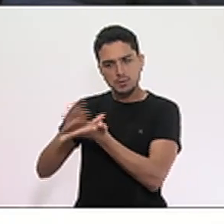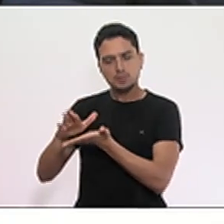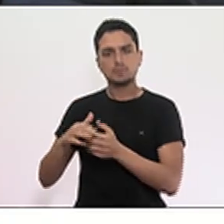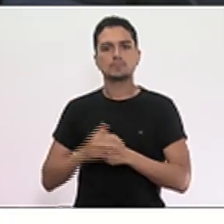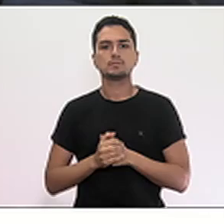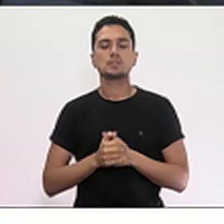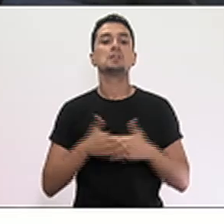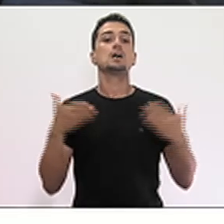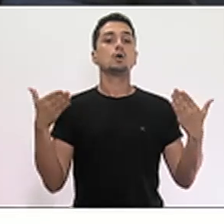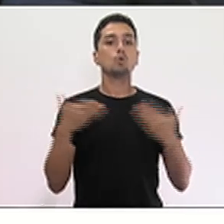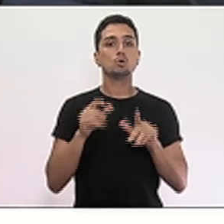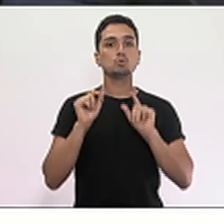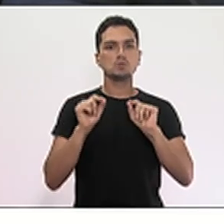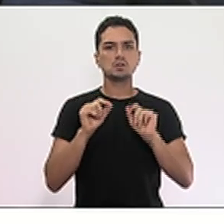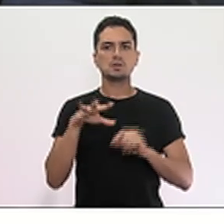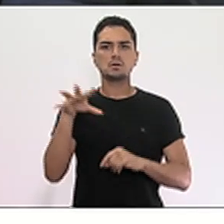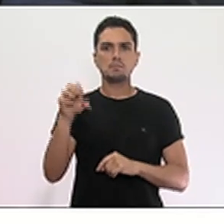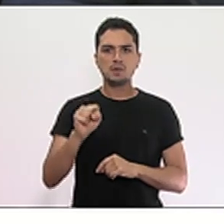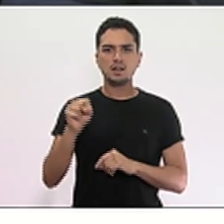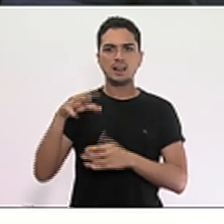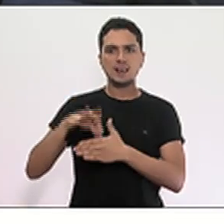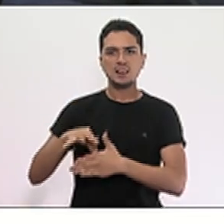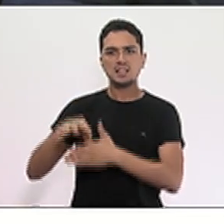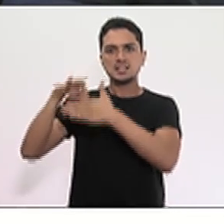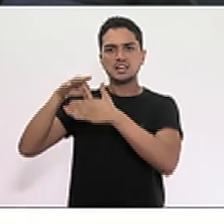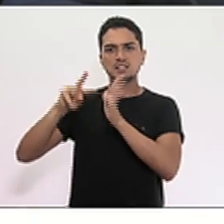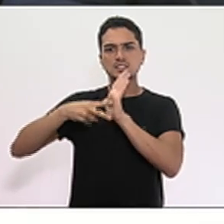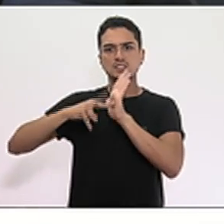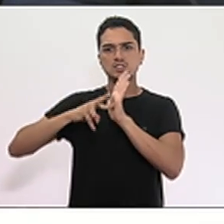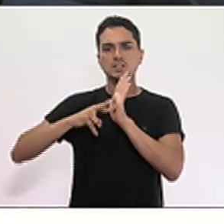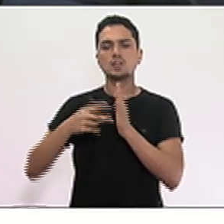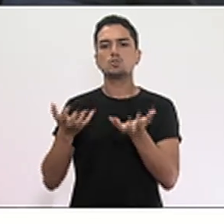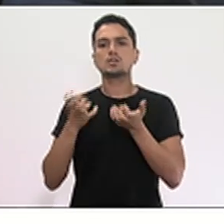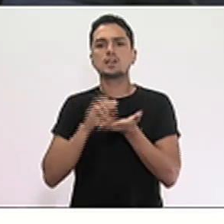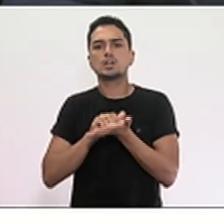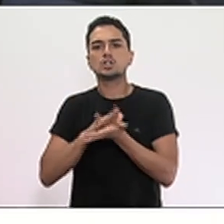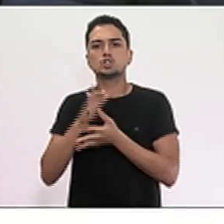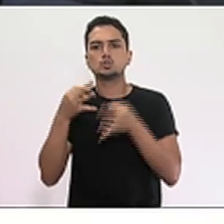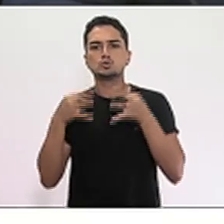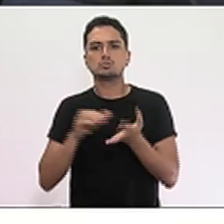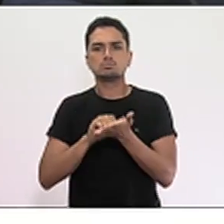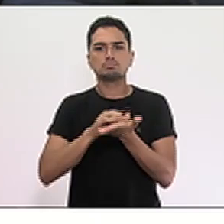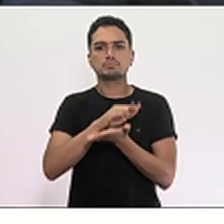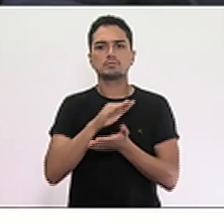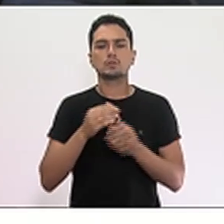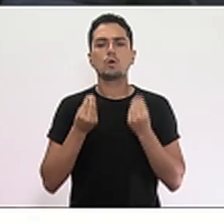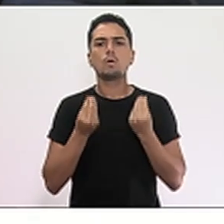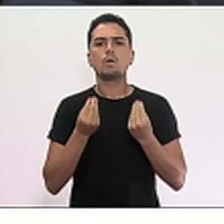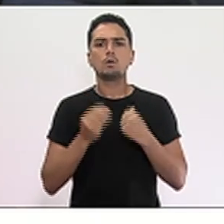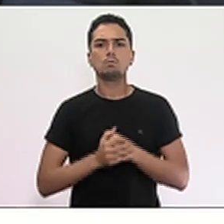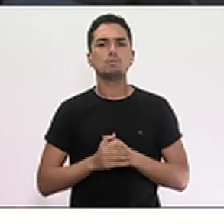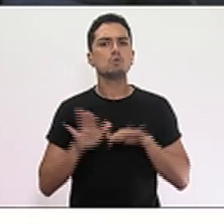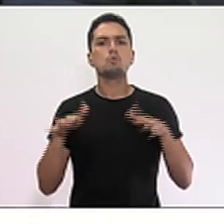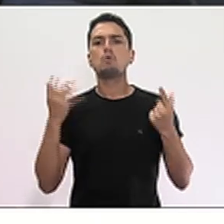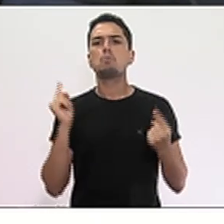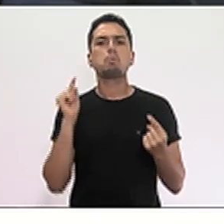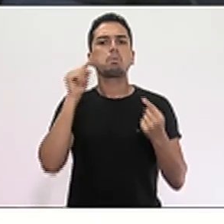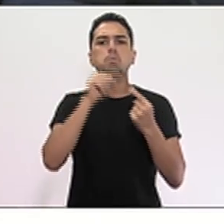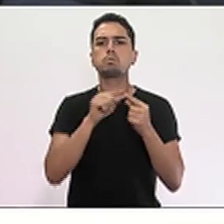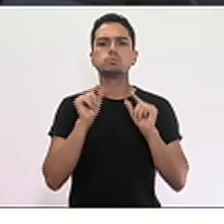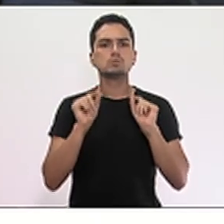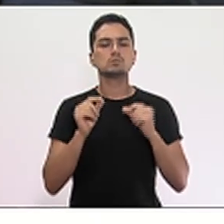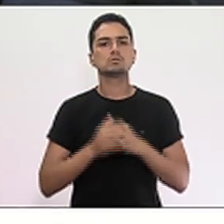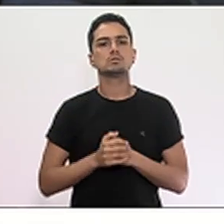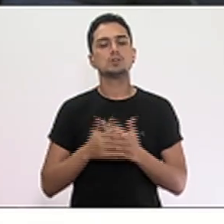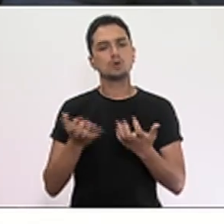sindicais e querendo dar justa causa. Qual é esse intuito? Qual é esse motivo? Então nós queremos, deputado, pedir um